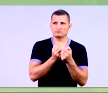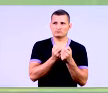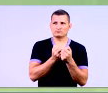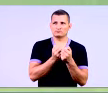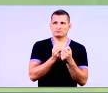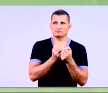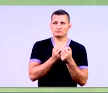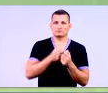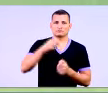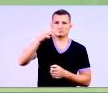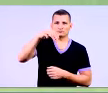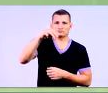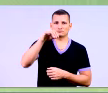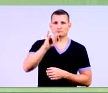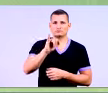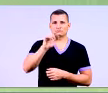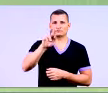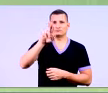miguel